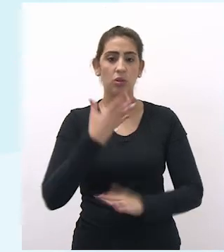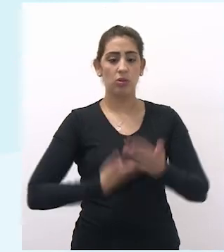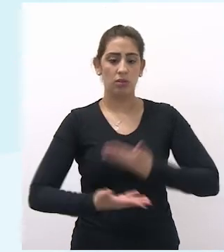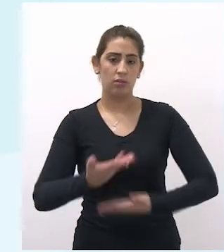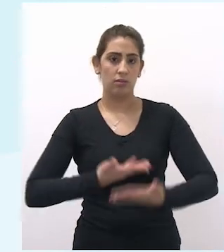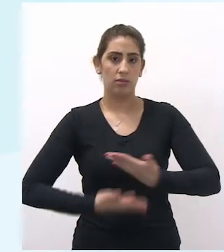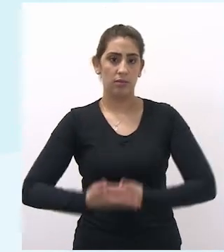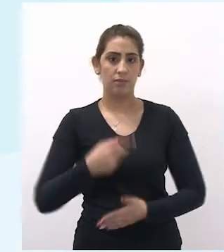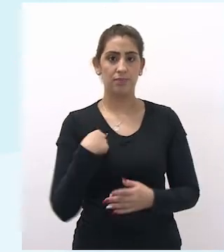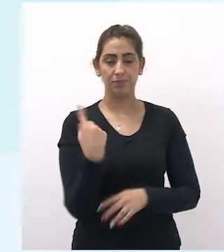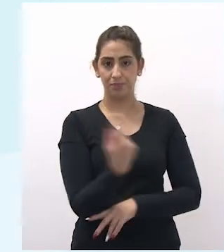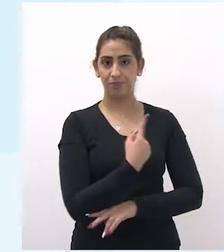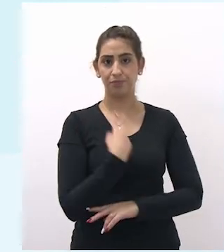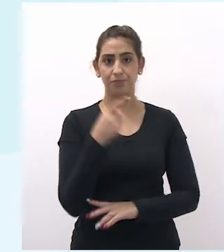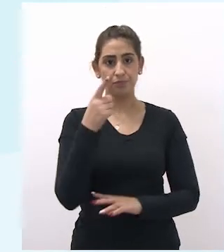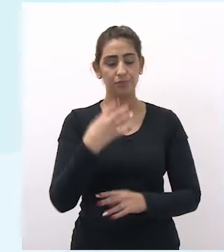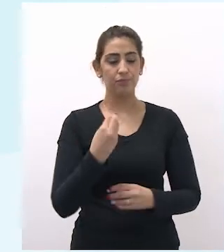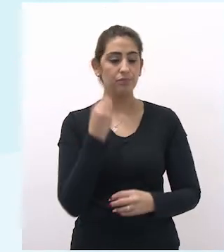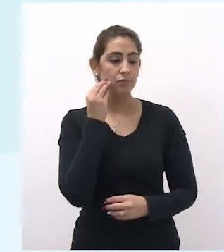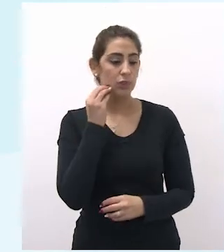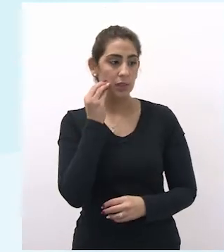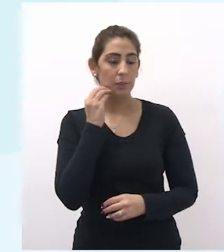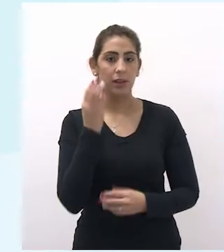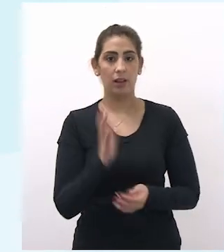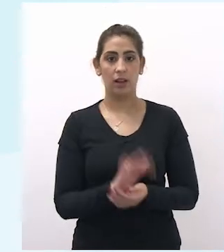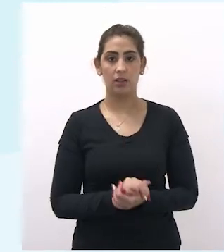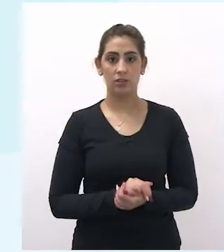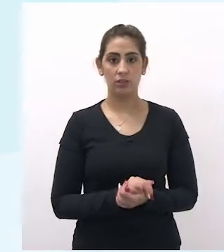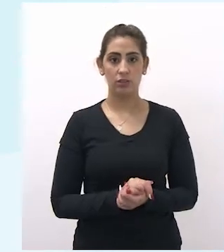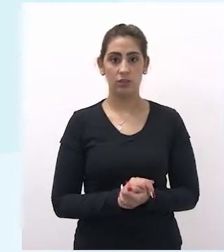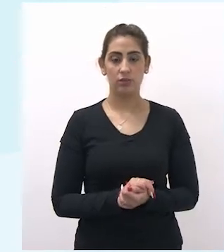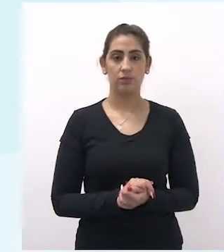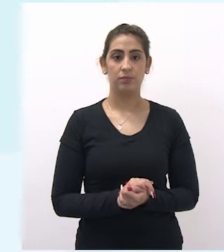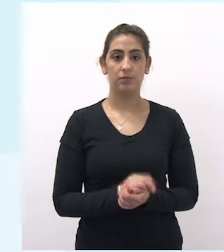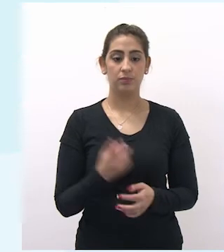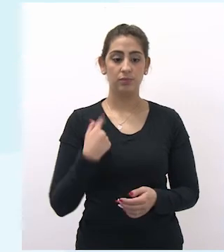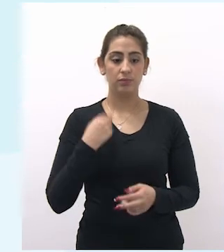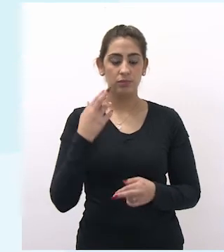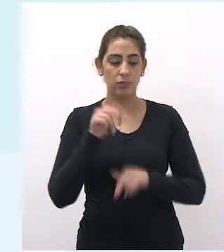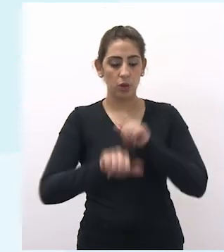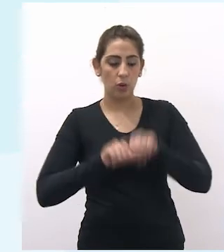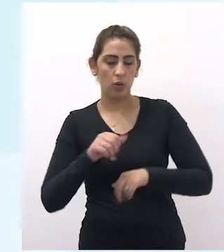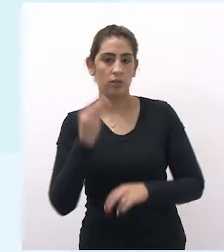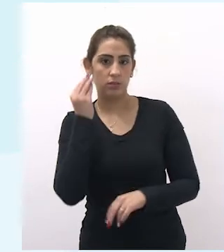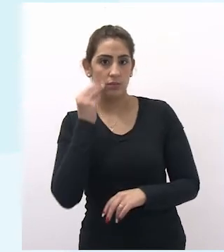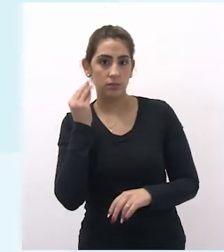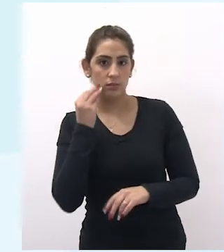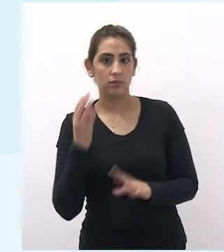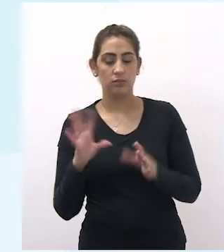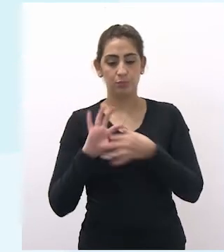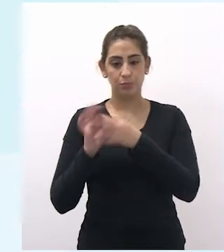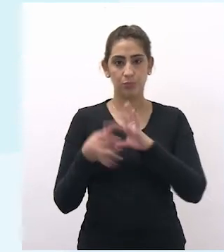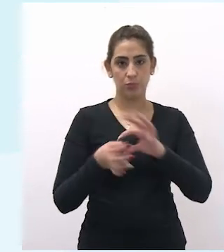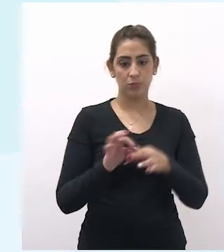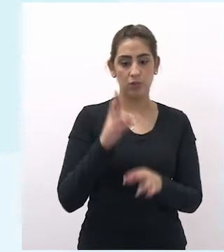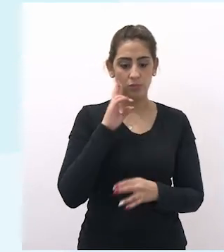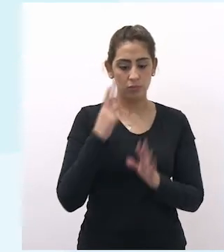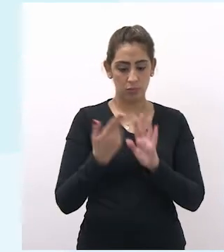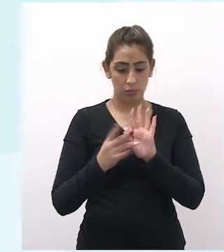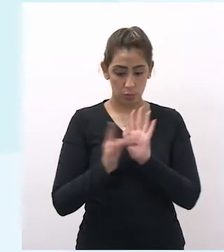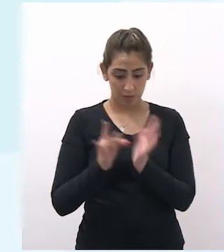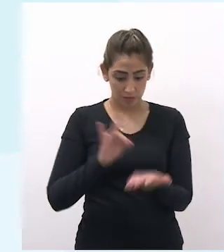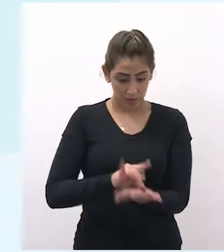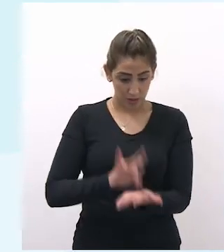gente essa possibilidade, né? De troca de experiência, de contextualização com a realidade, porque também se a gente não